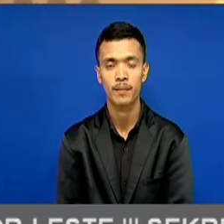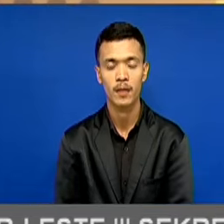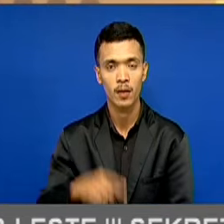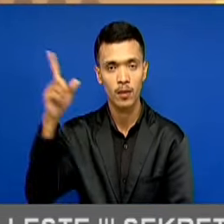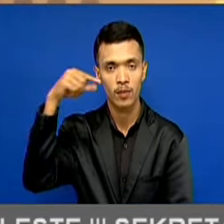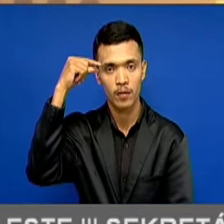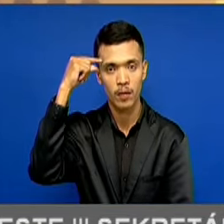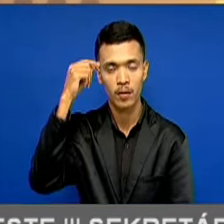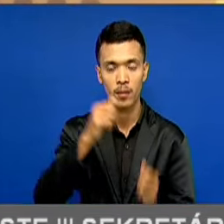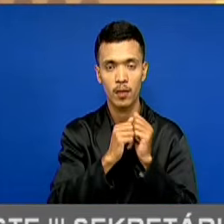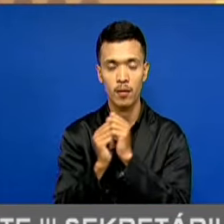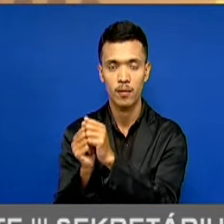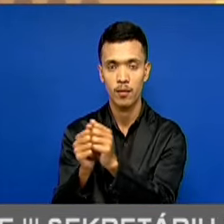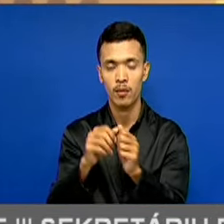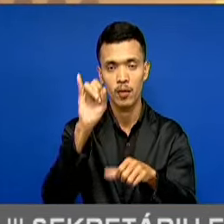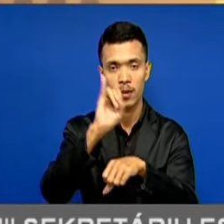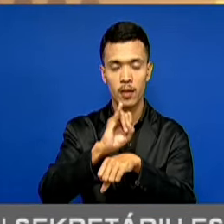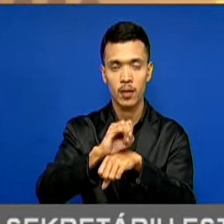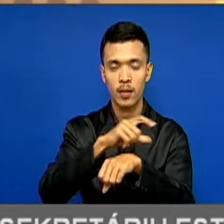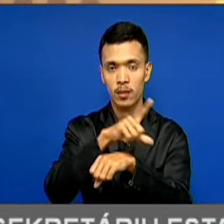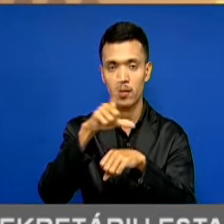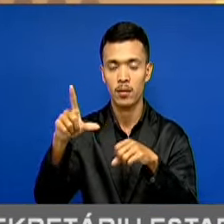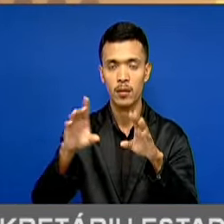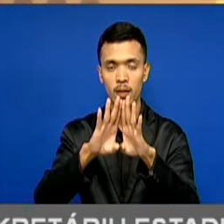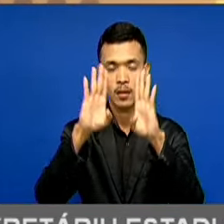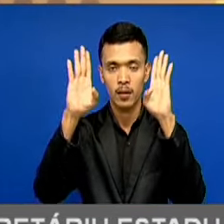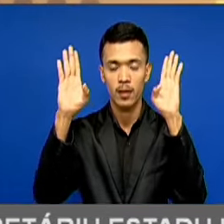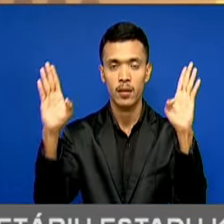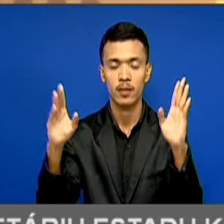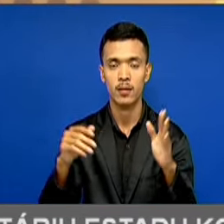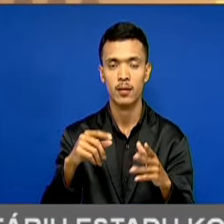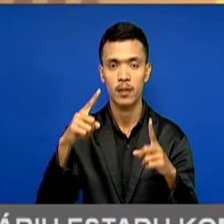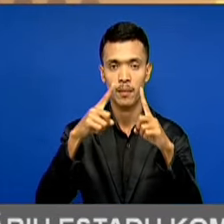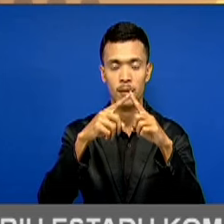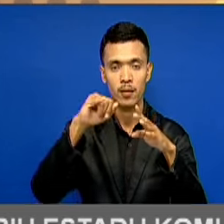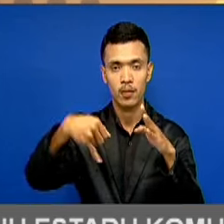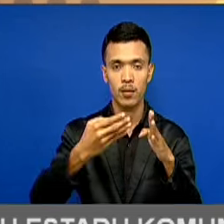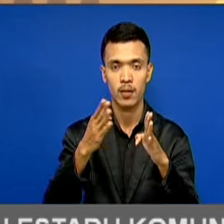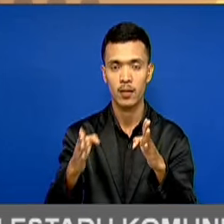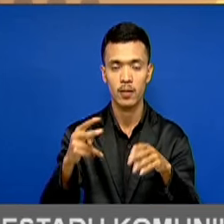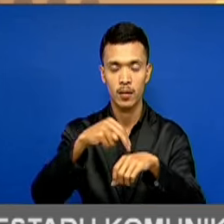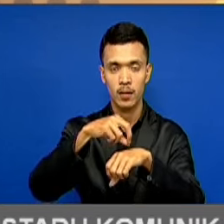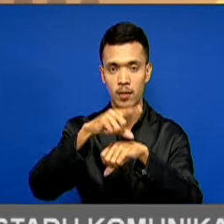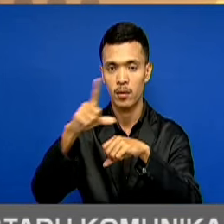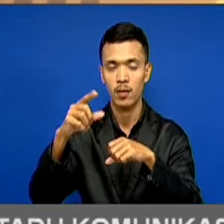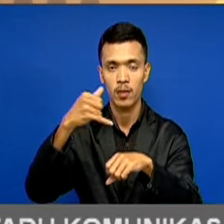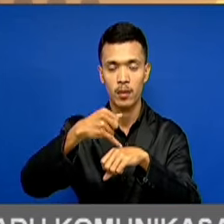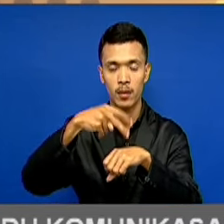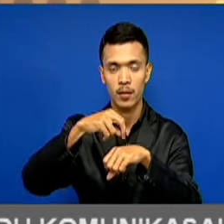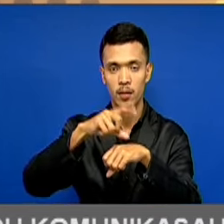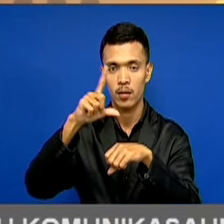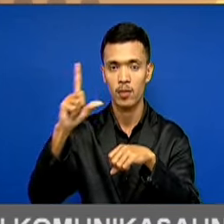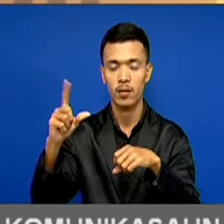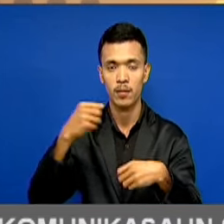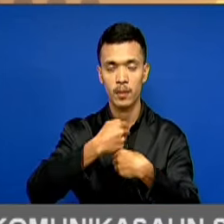Governo Hamutu com a Igreja Local lança website Carta Acreditação para Jornalistas Nacional no Internacional,